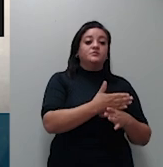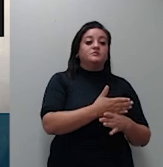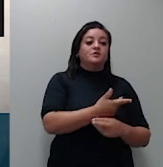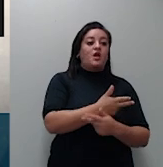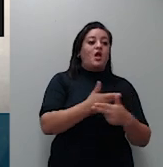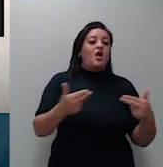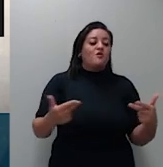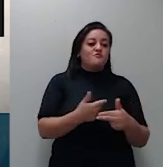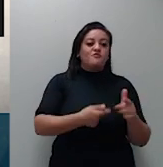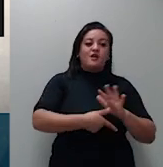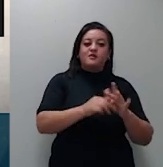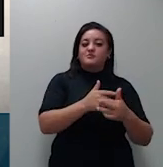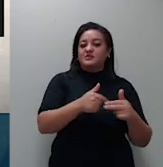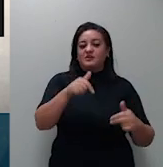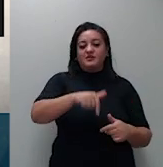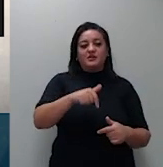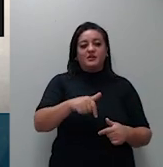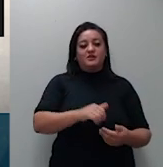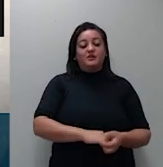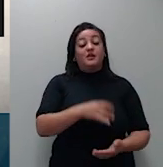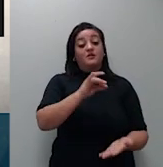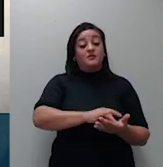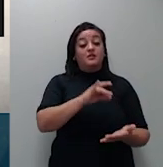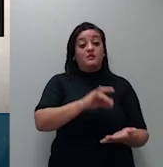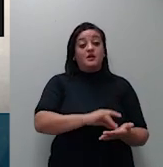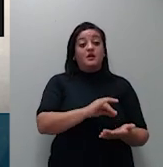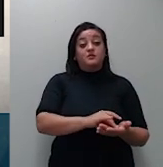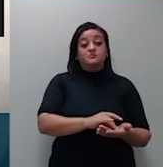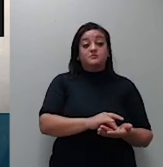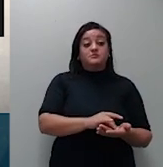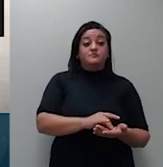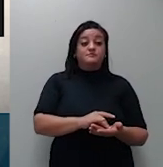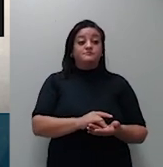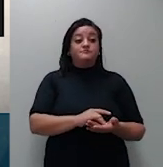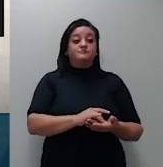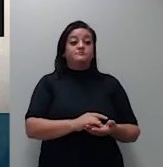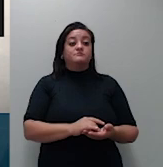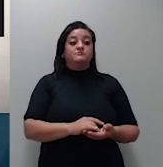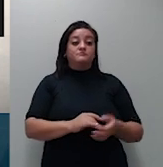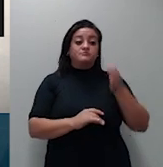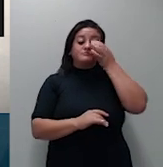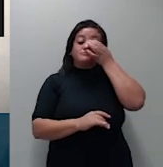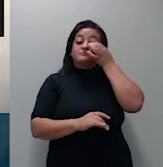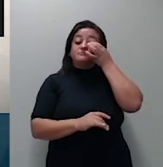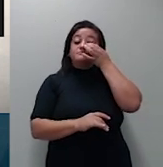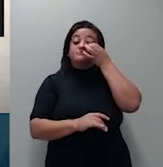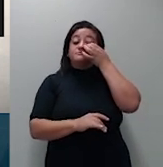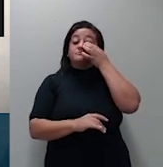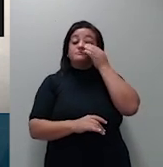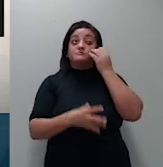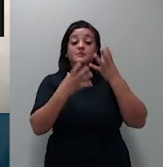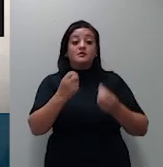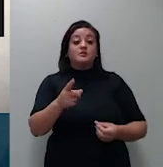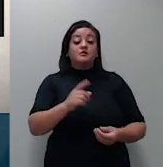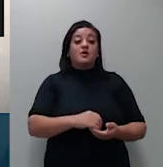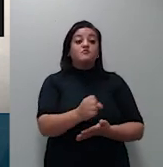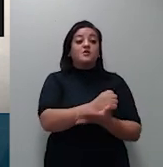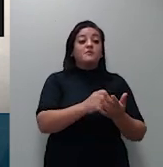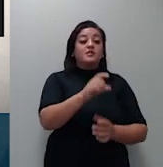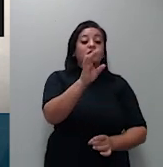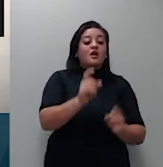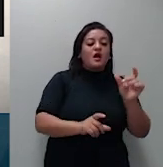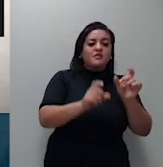eliminares aqui e efetivamente não a poli ver esse fundamentando cada uma delas